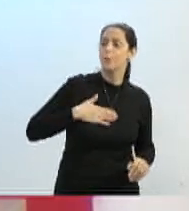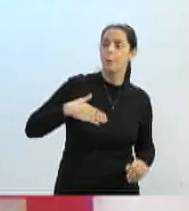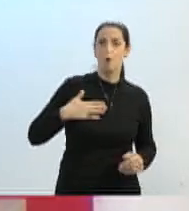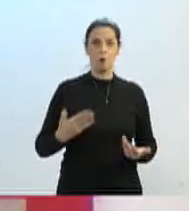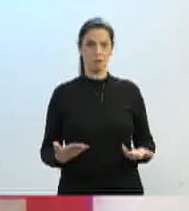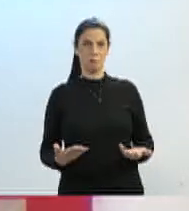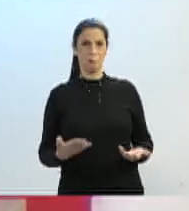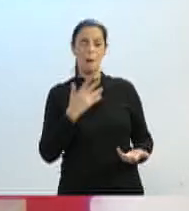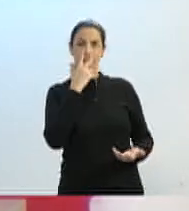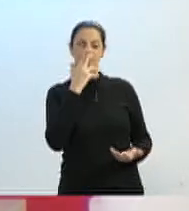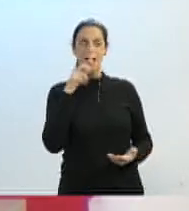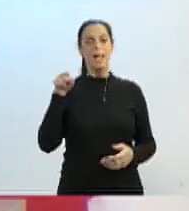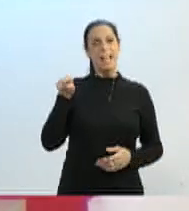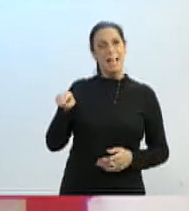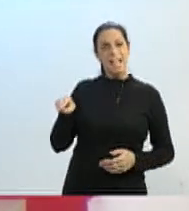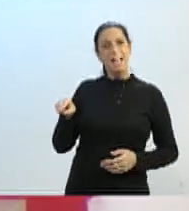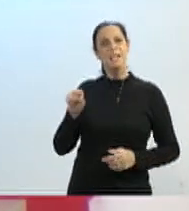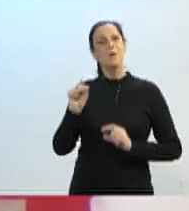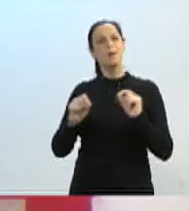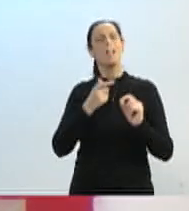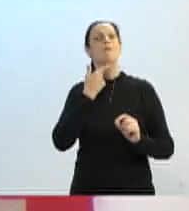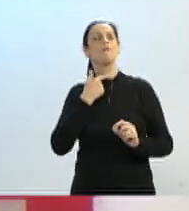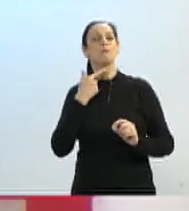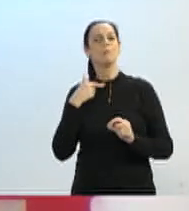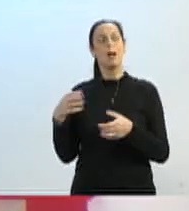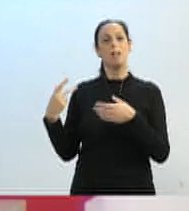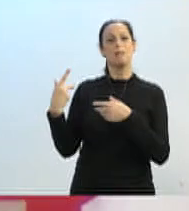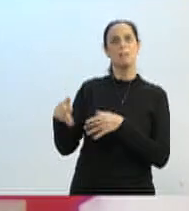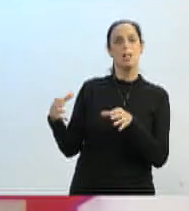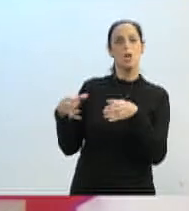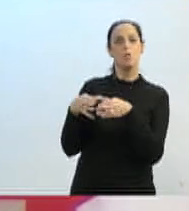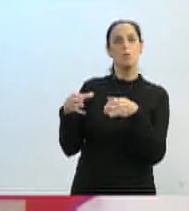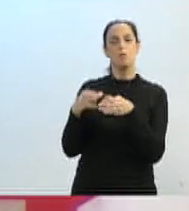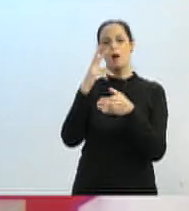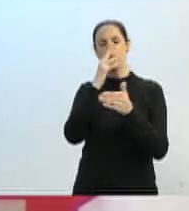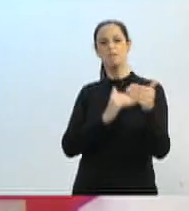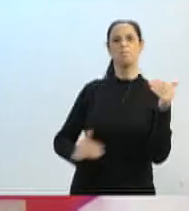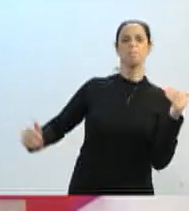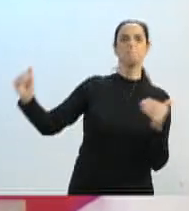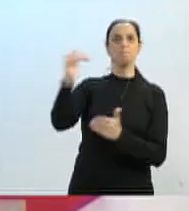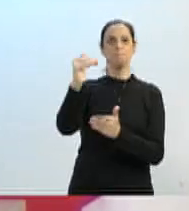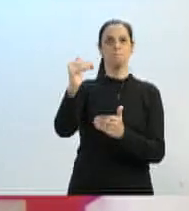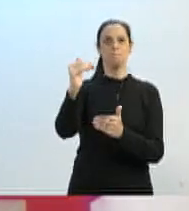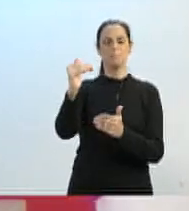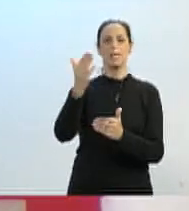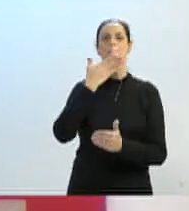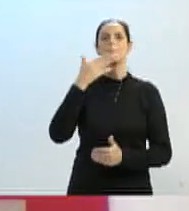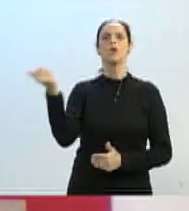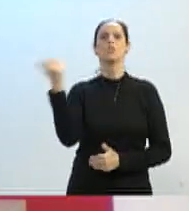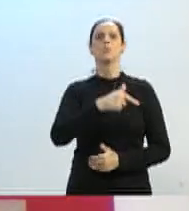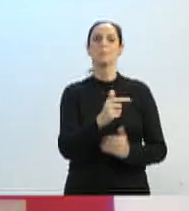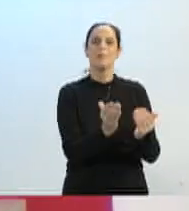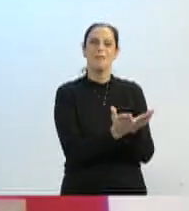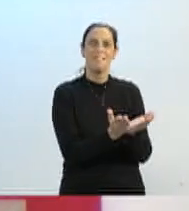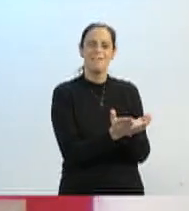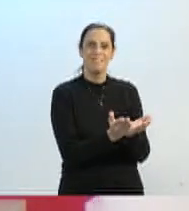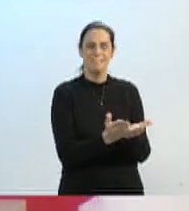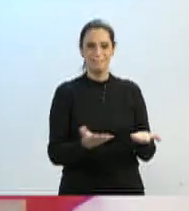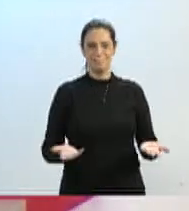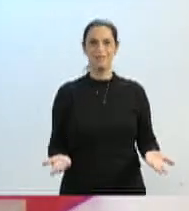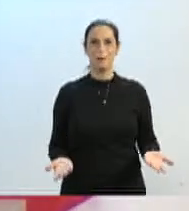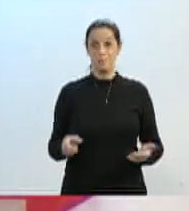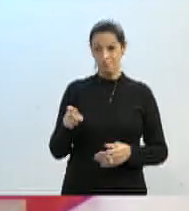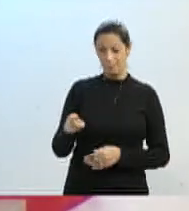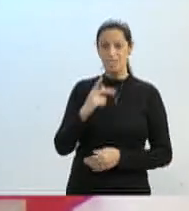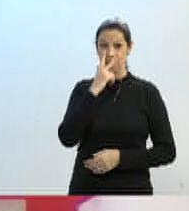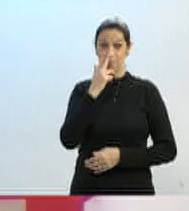querem trazer para si e para o seu grupo uma posição elevada na intenção de legitimar o seu